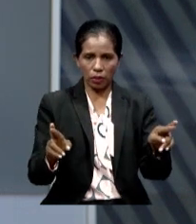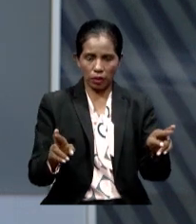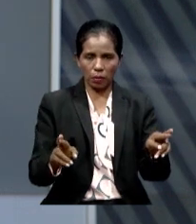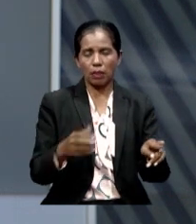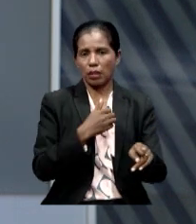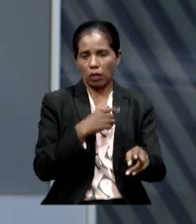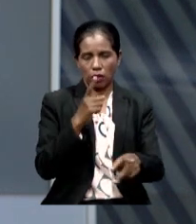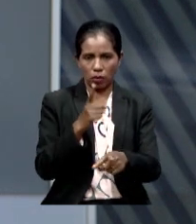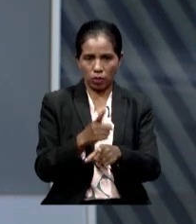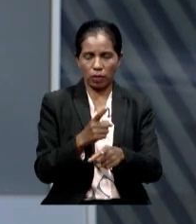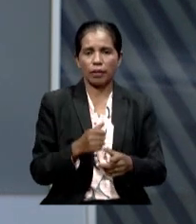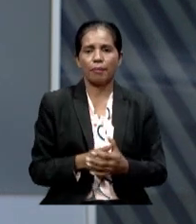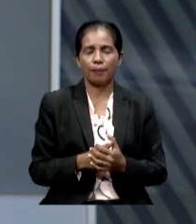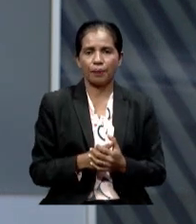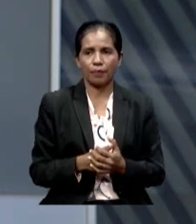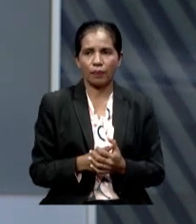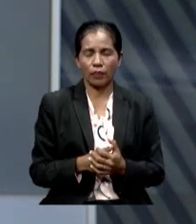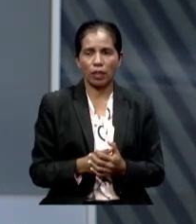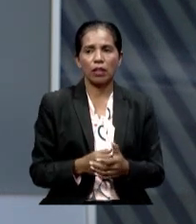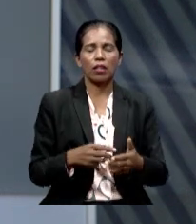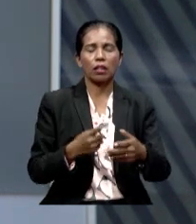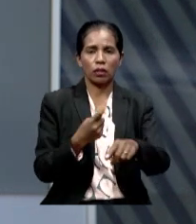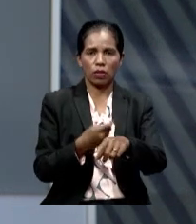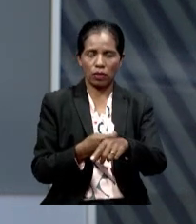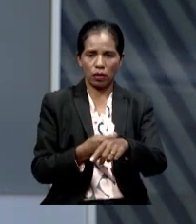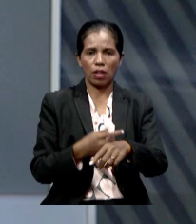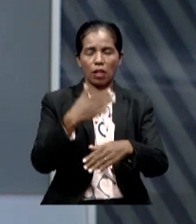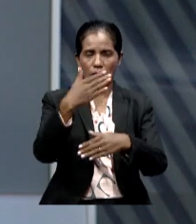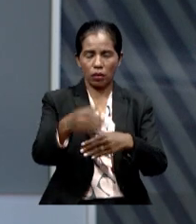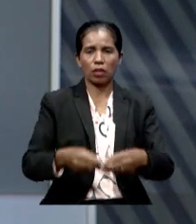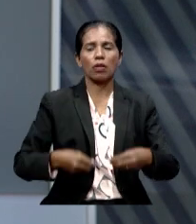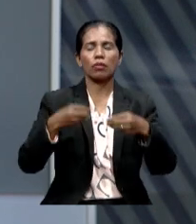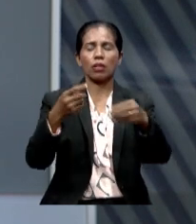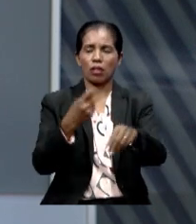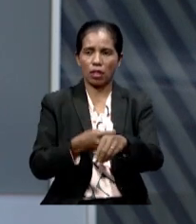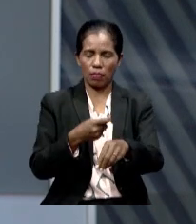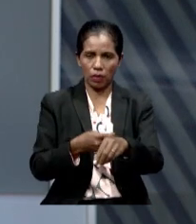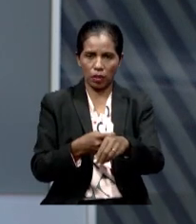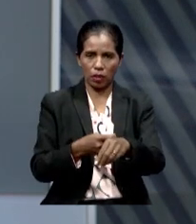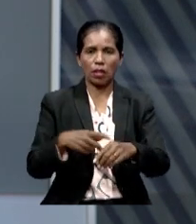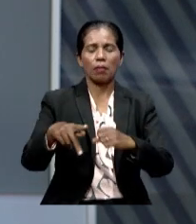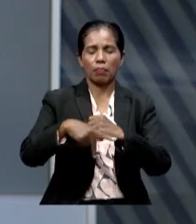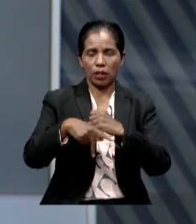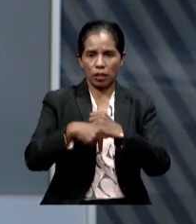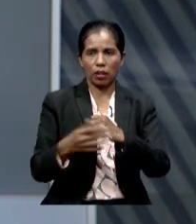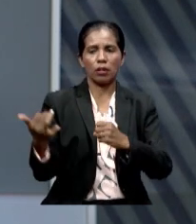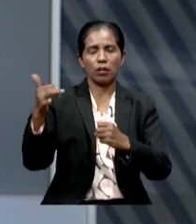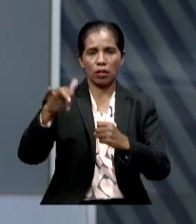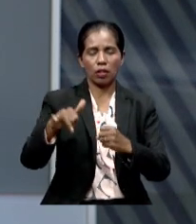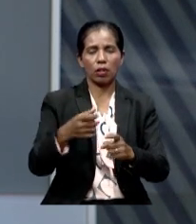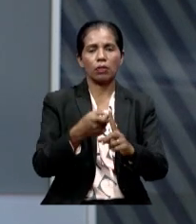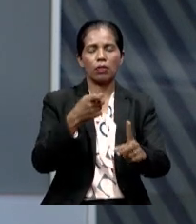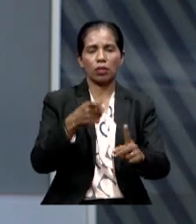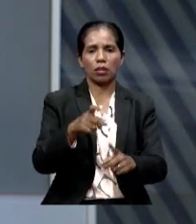Sim. E hoje ba hoje está foi tempo ba Partido Sira, o